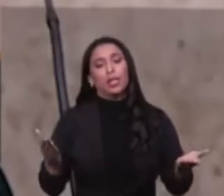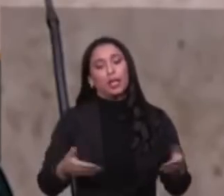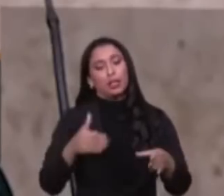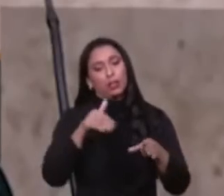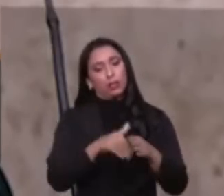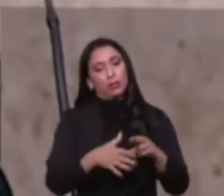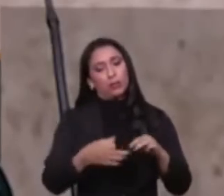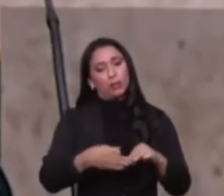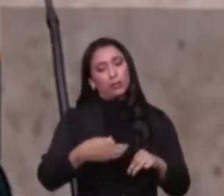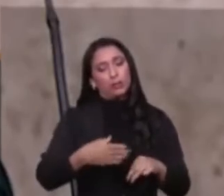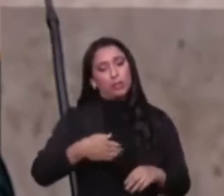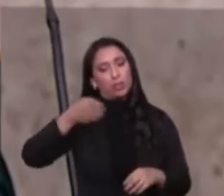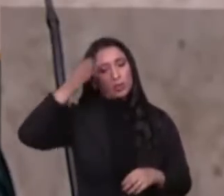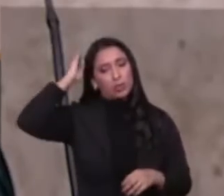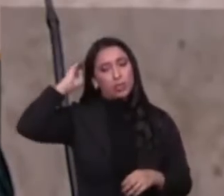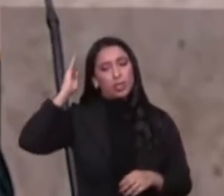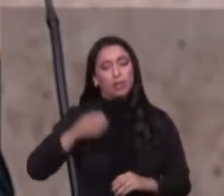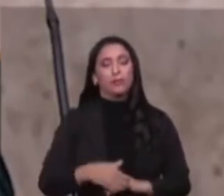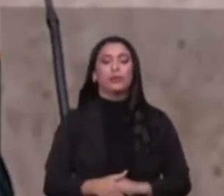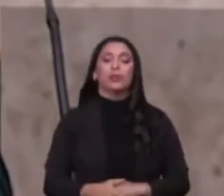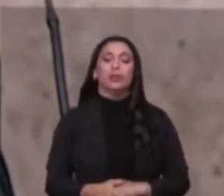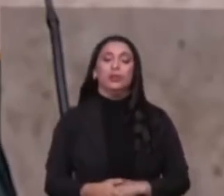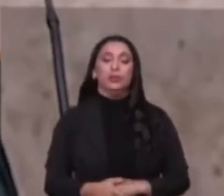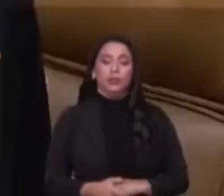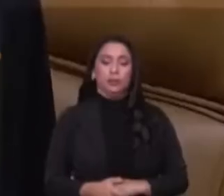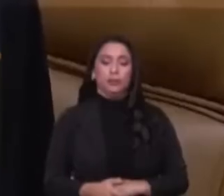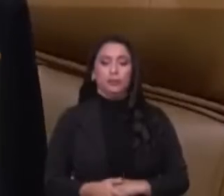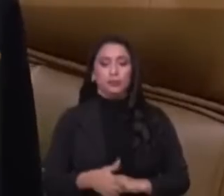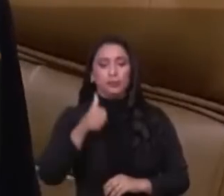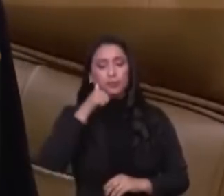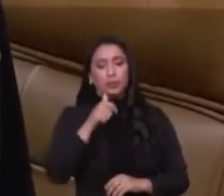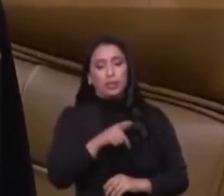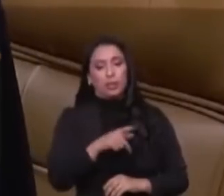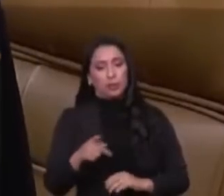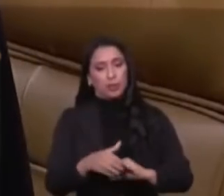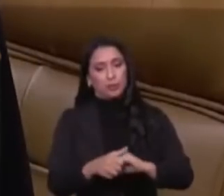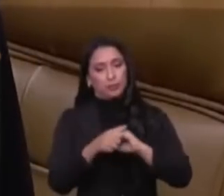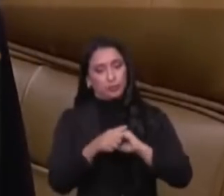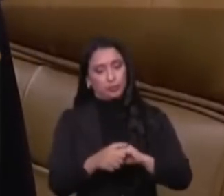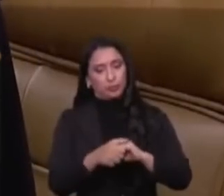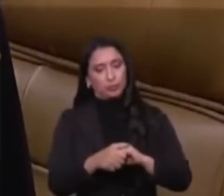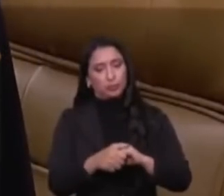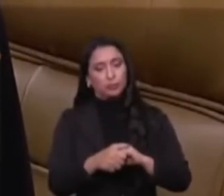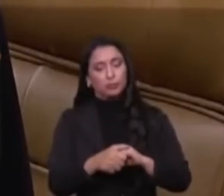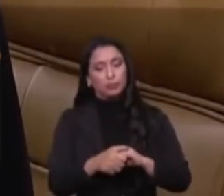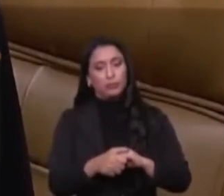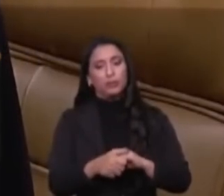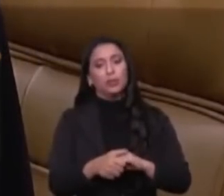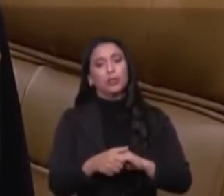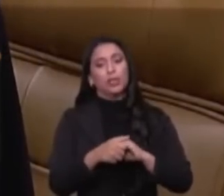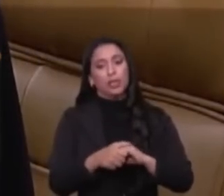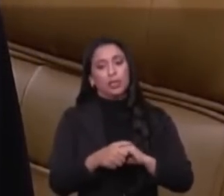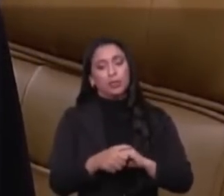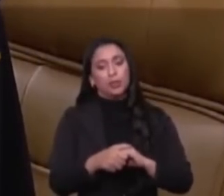ouvir o voto do ministro Cristiano Zanin. Senhora Presidente, cumprimento Vossa Excelência, cumprimento